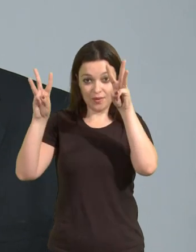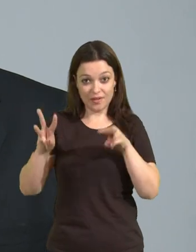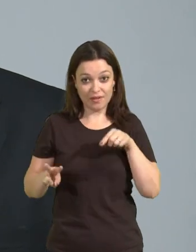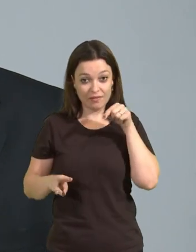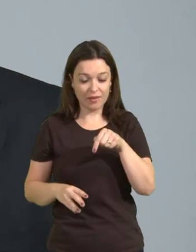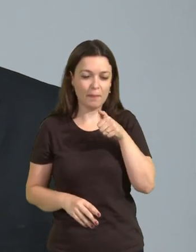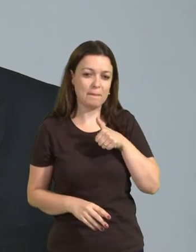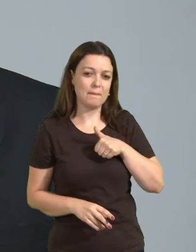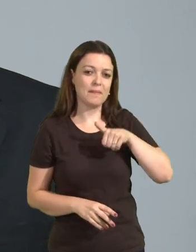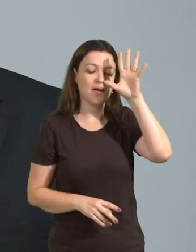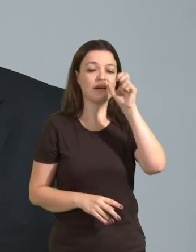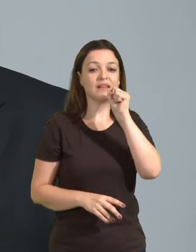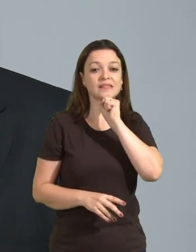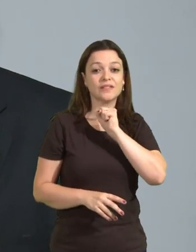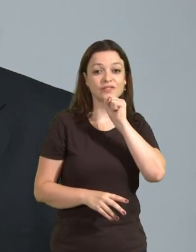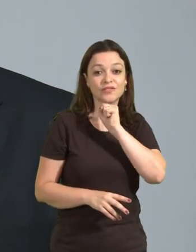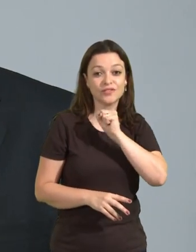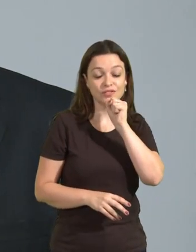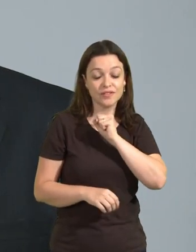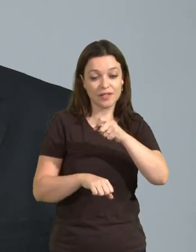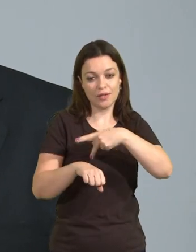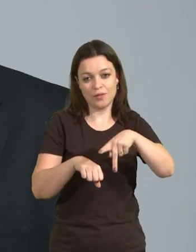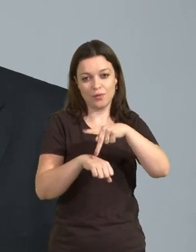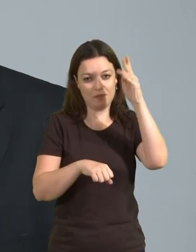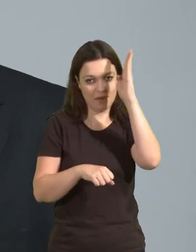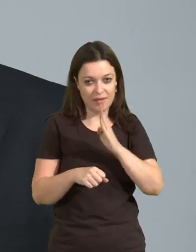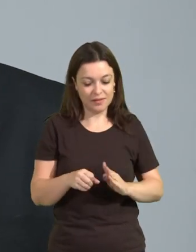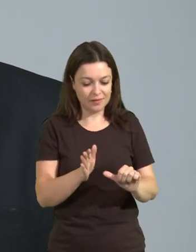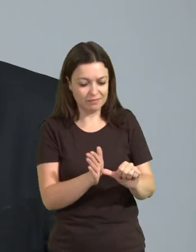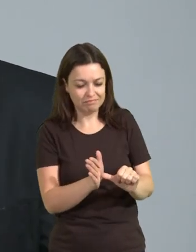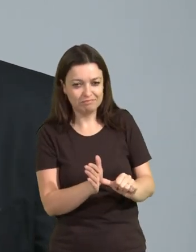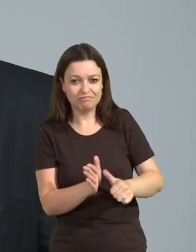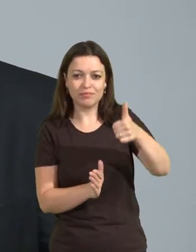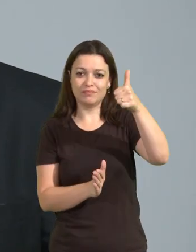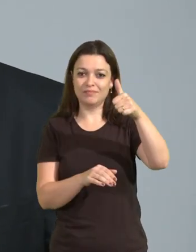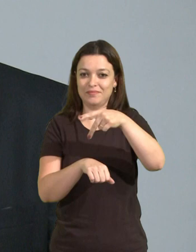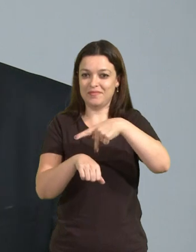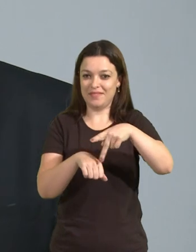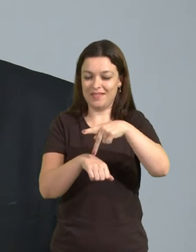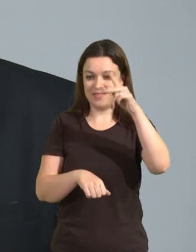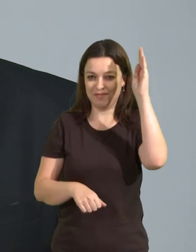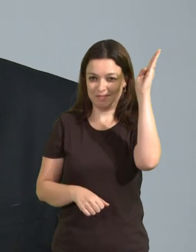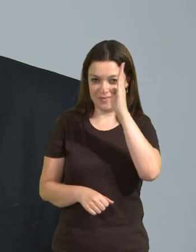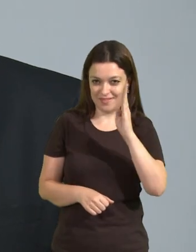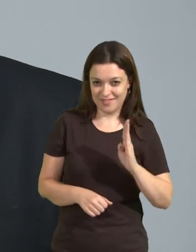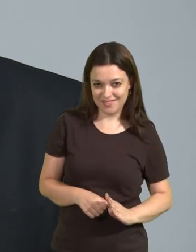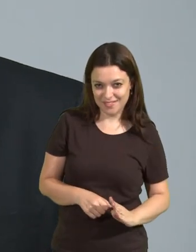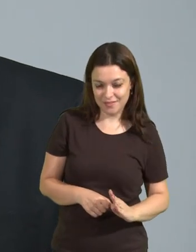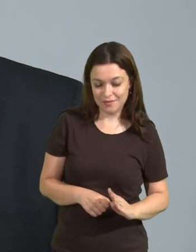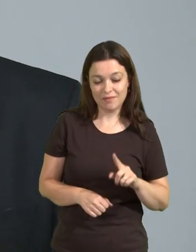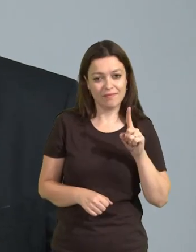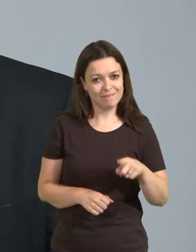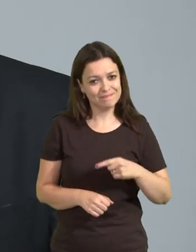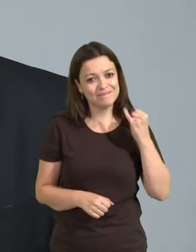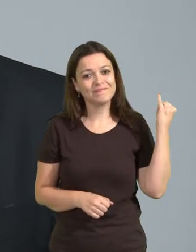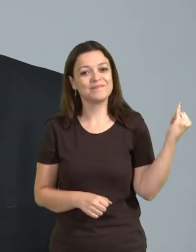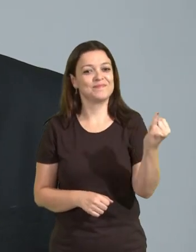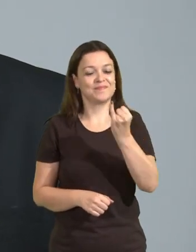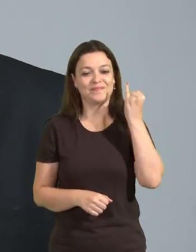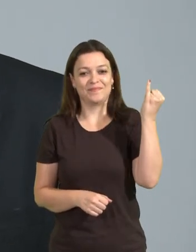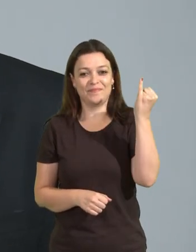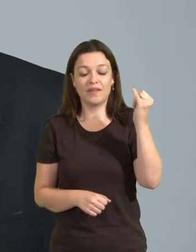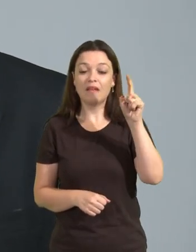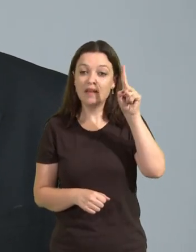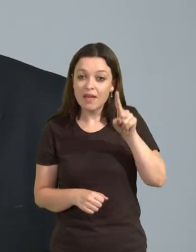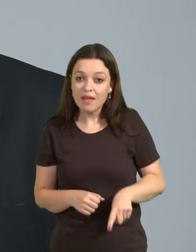universidade mais antiga, pioneira, primeira do Brasil. Isso é muito importante. É